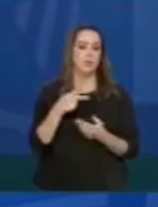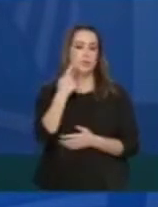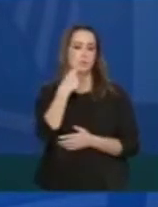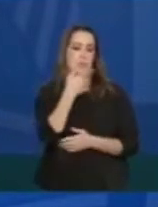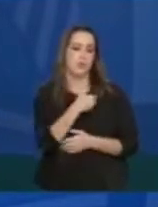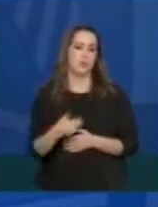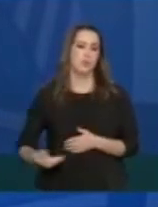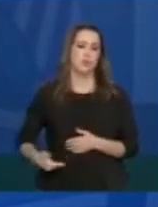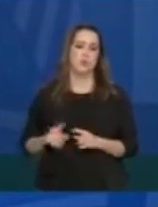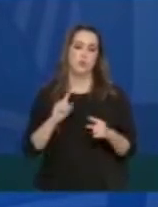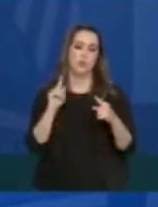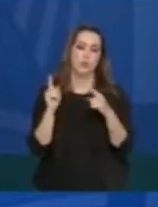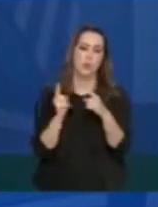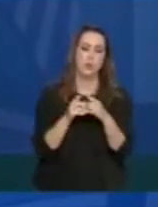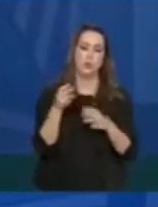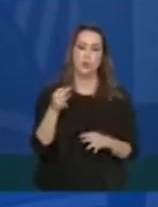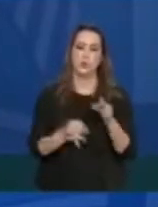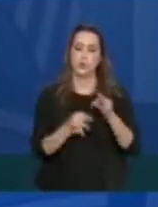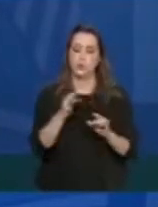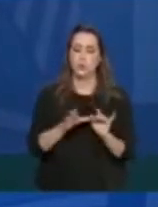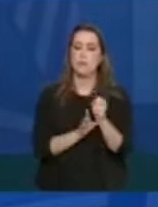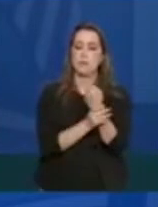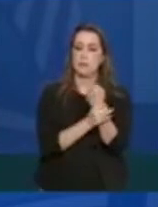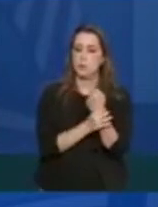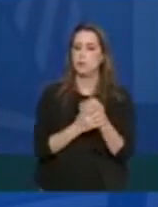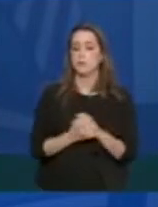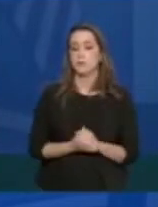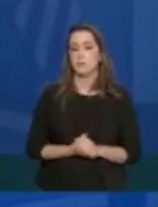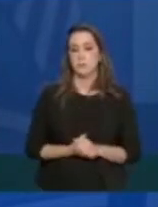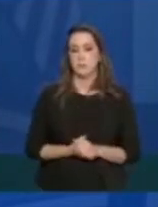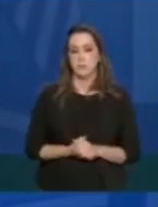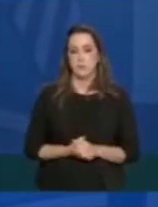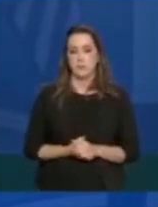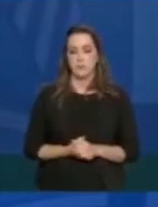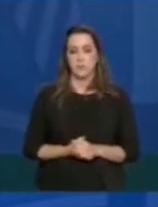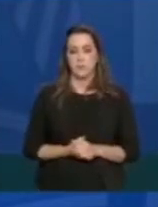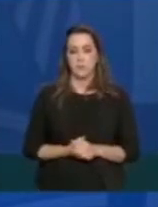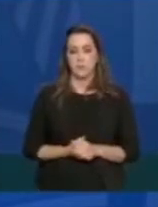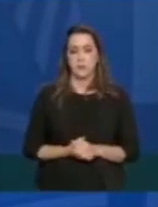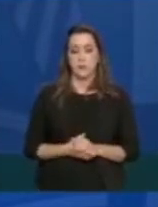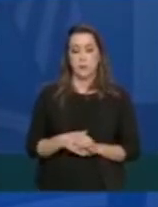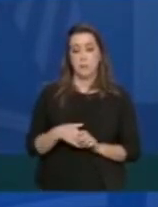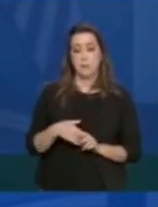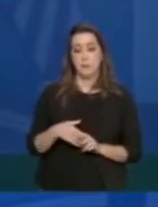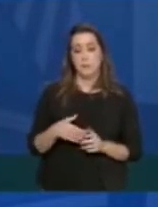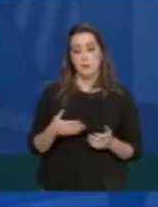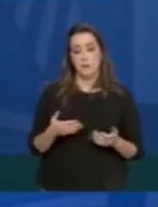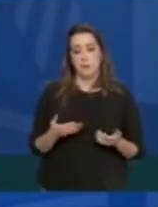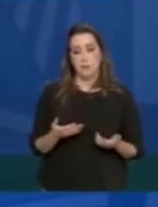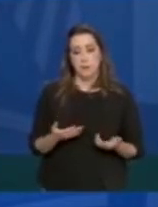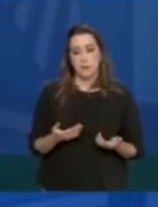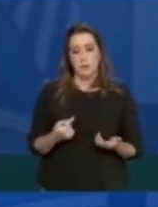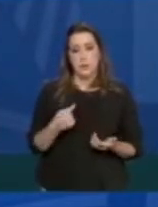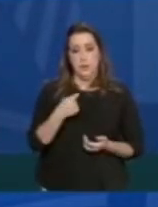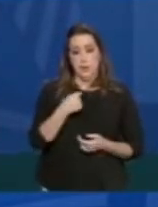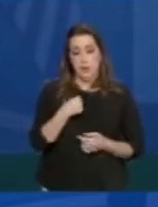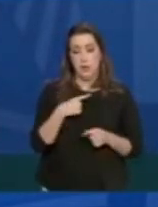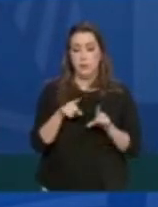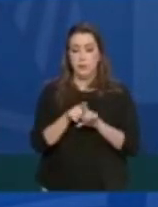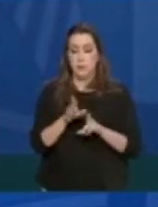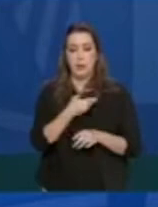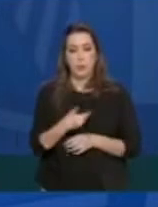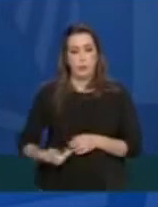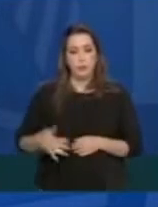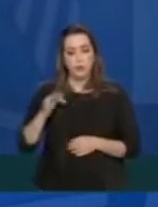políticas públicas relacionadas à justiça e à segurança. Da minha parte e da parte do governo